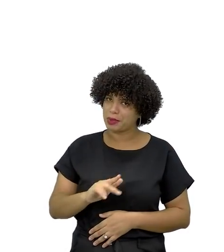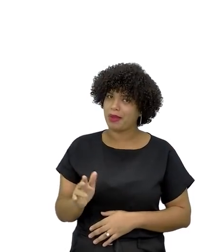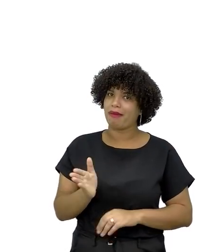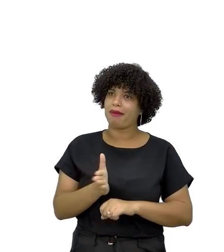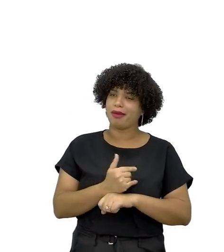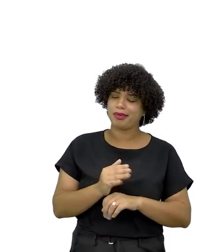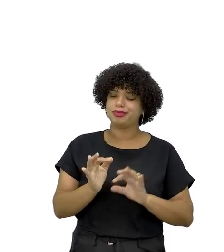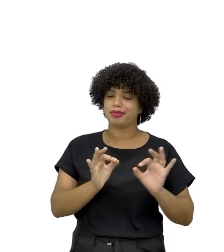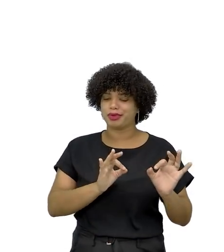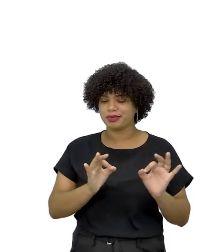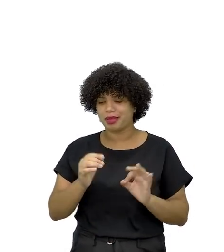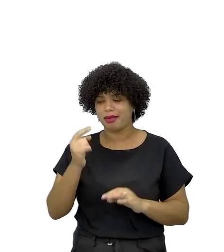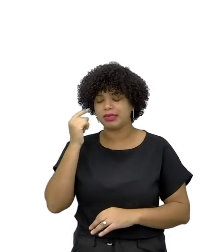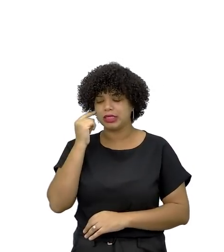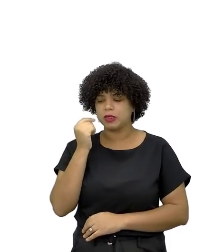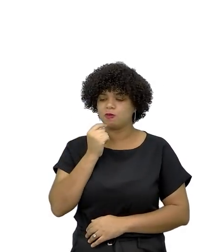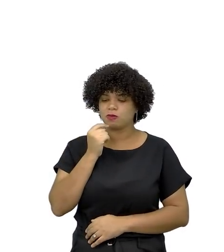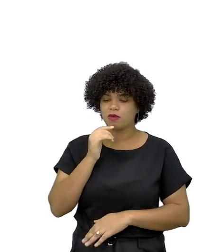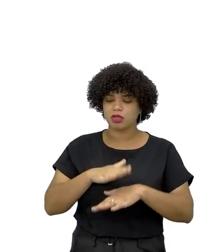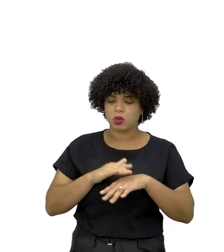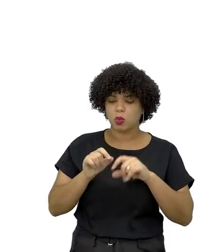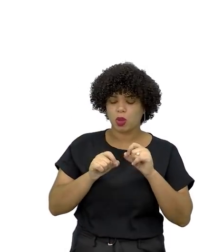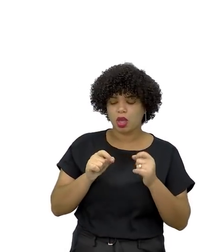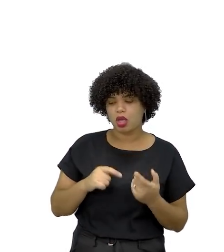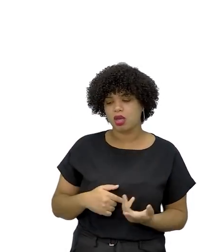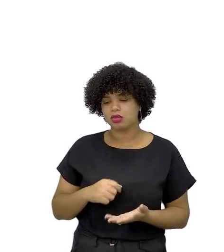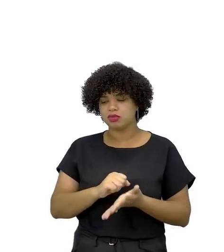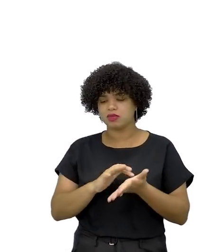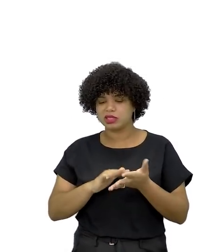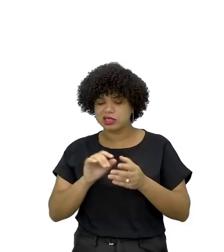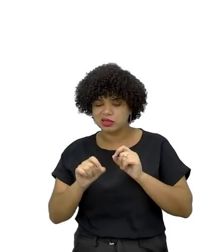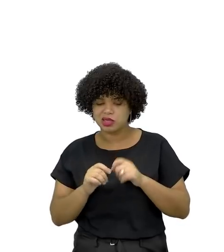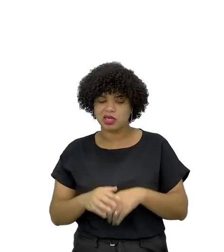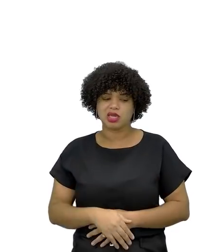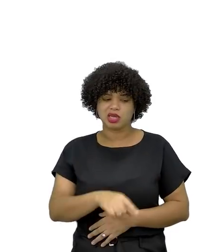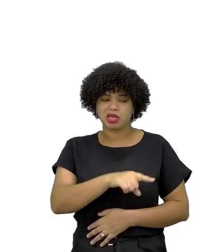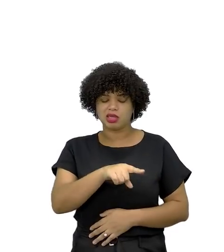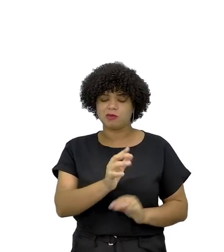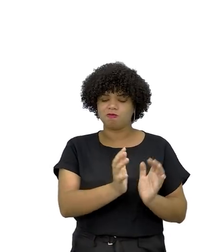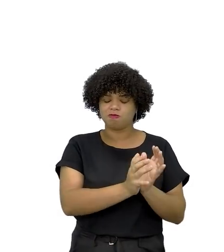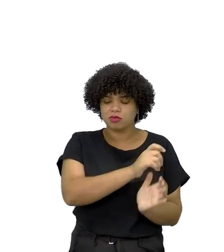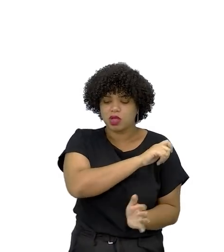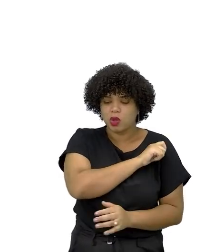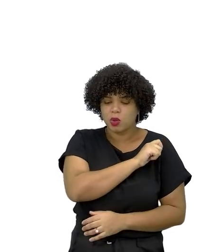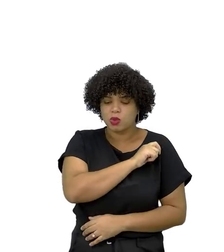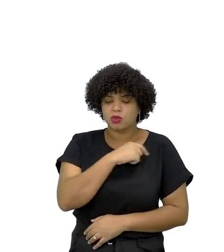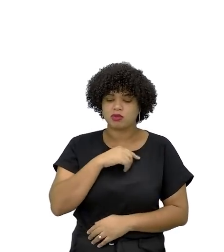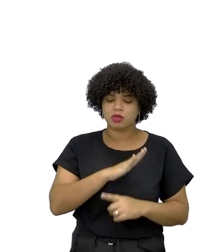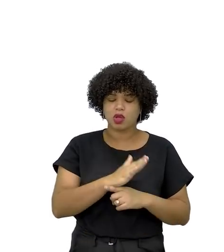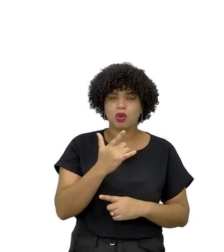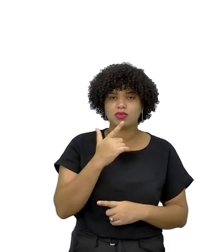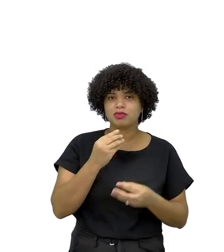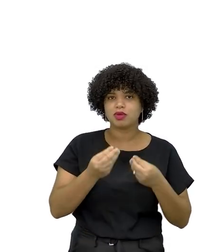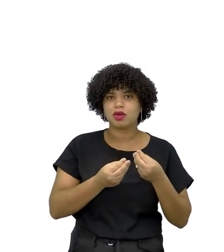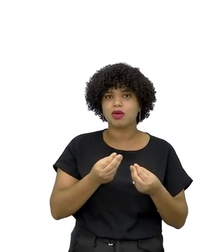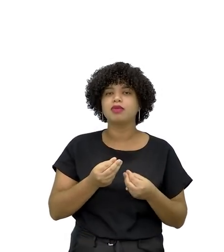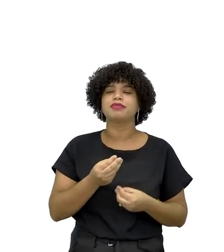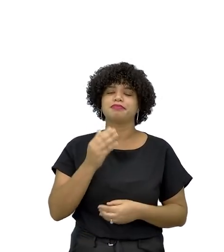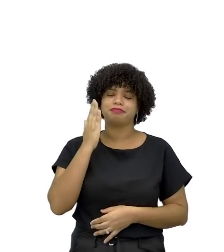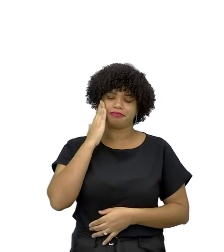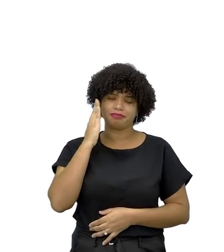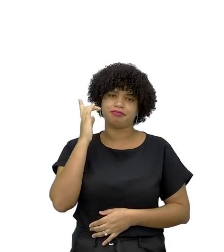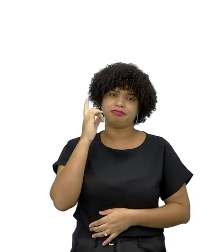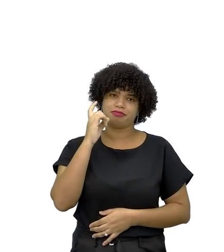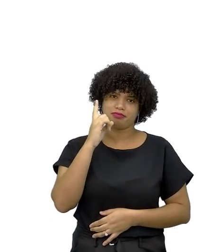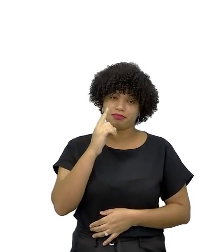num cronograma, pensar nas atividades, pensar nesses agrupamentos produtivos, né, sempre como